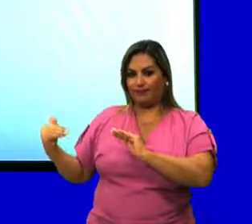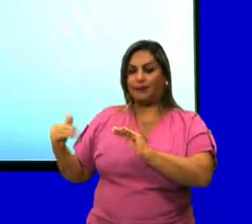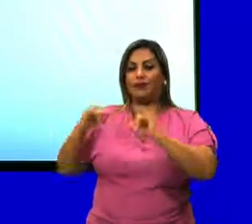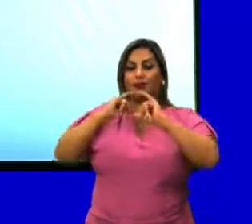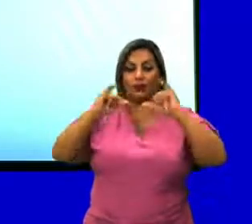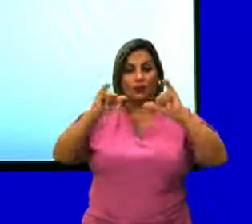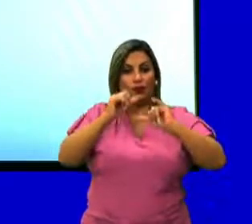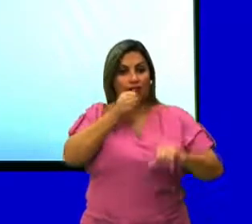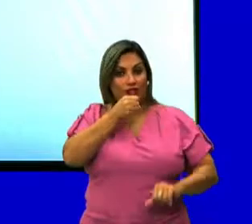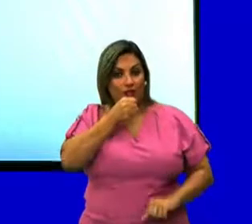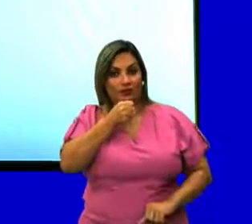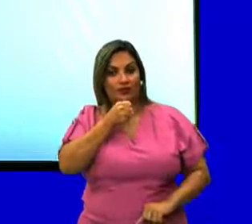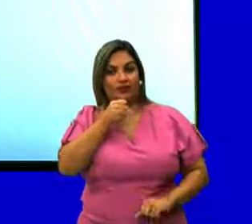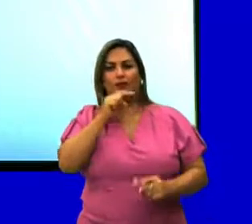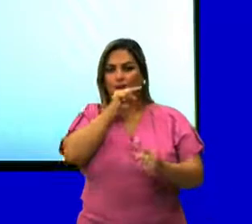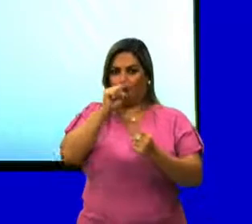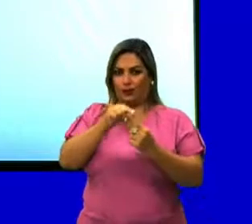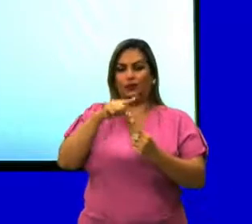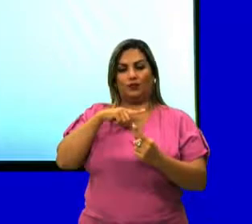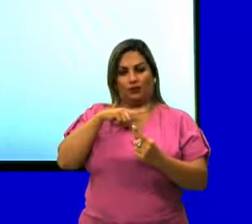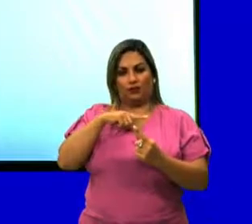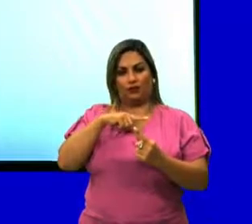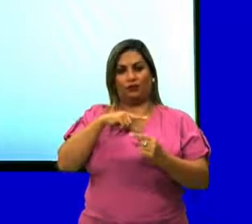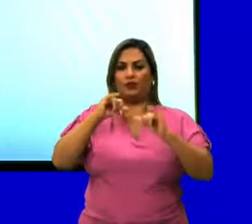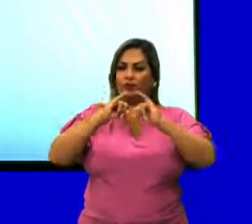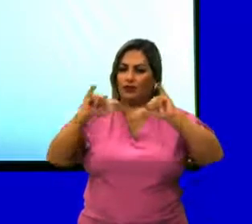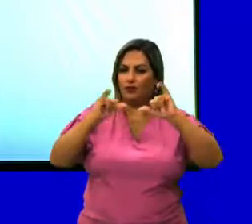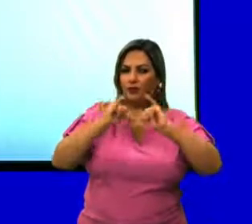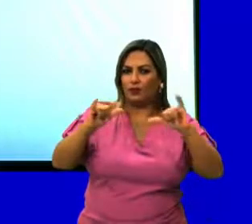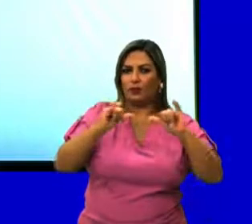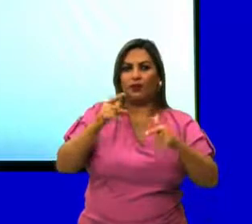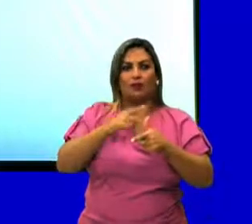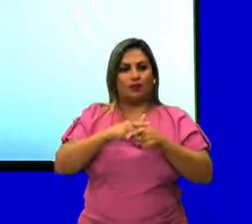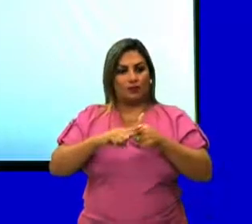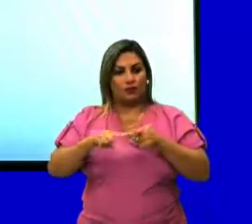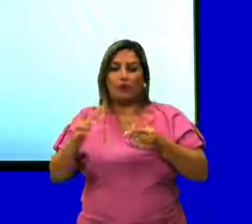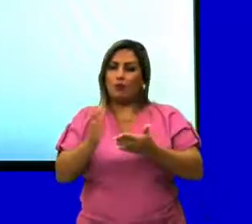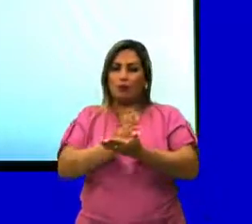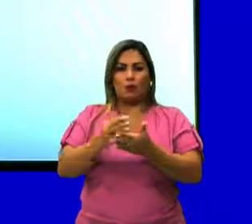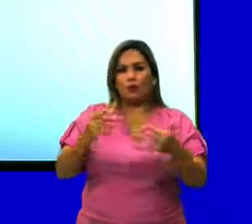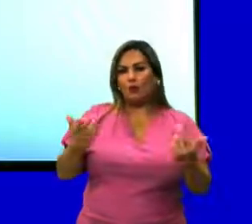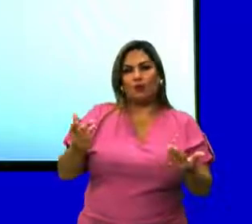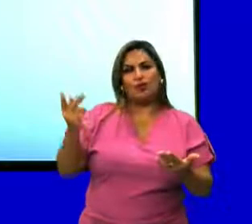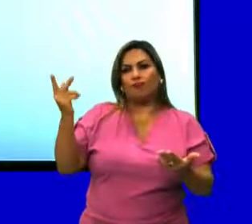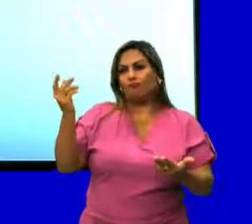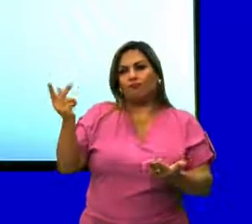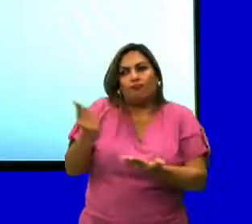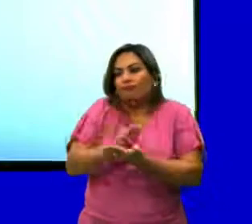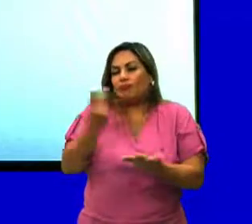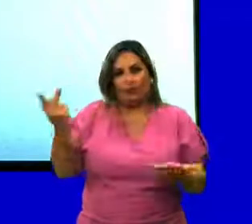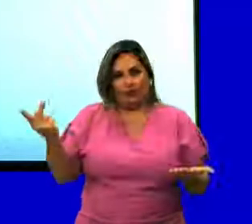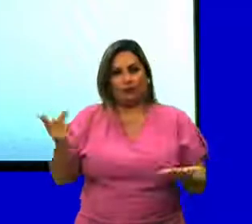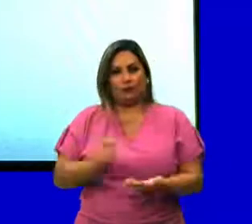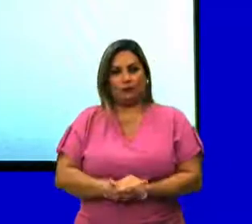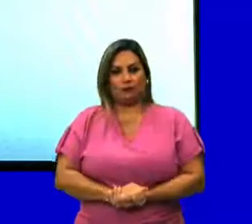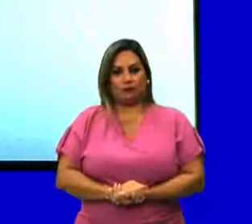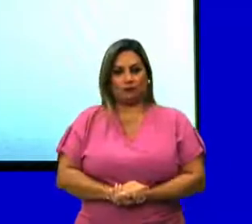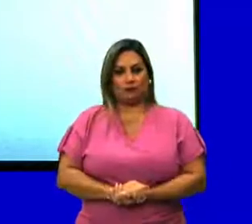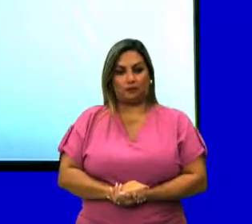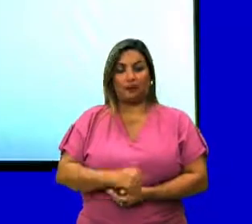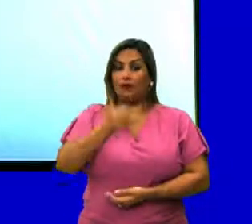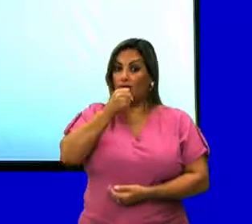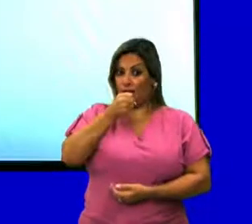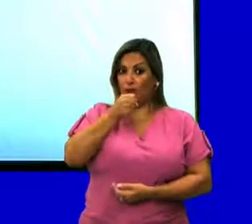notícia, tem uma finalidade, né? Informar sobre algo factual, algo que aconteceu. A